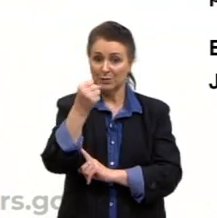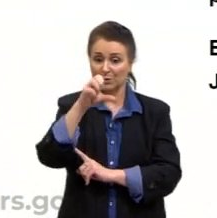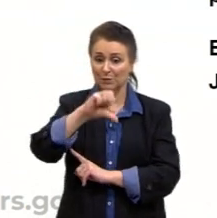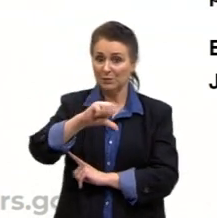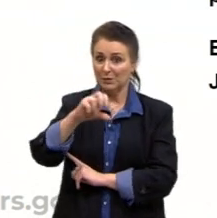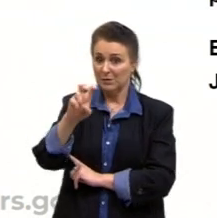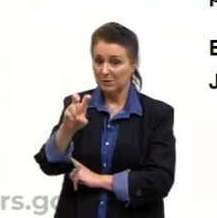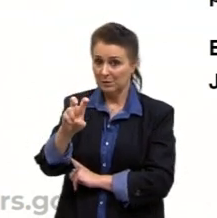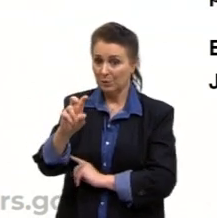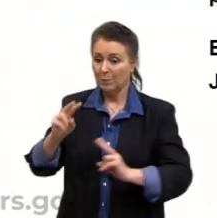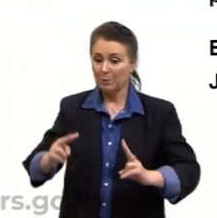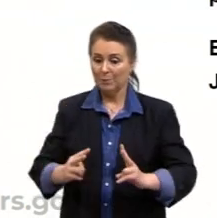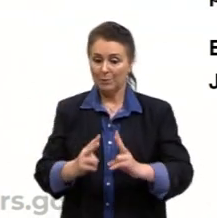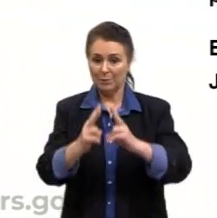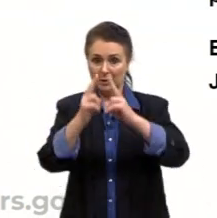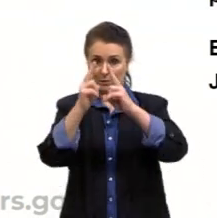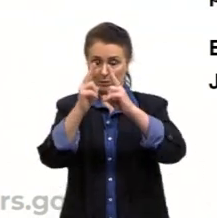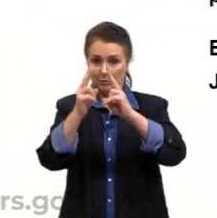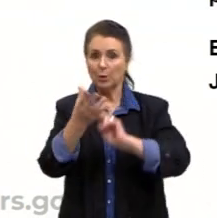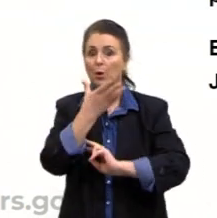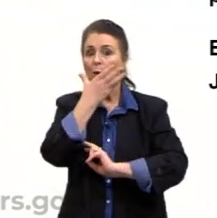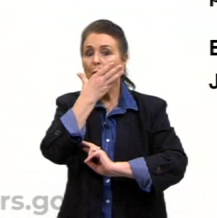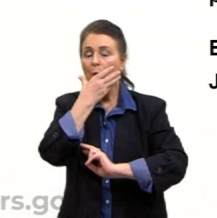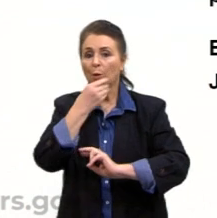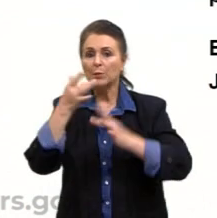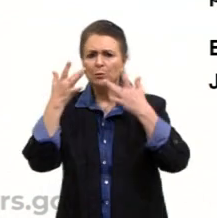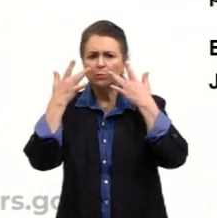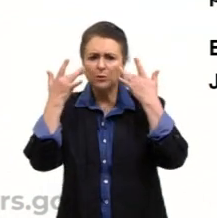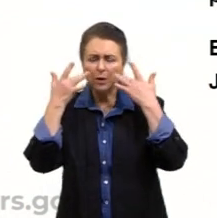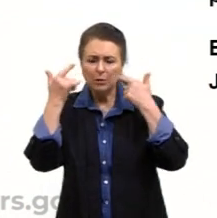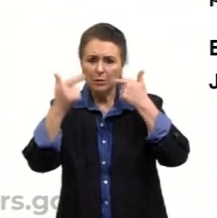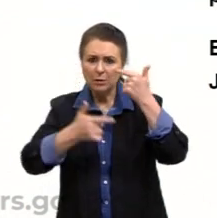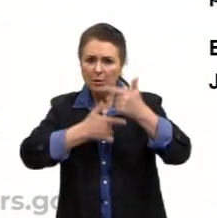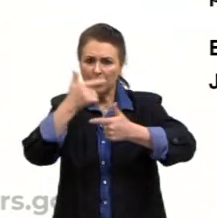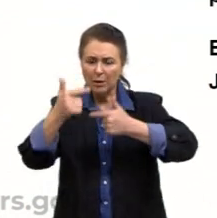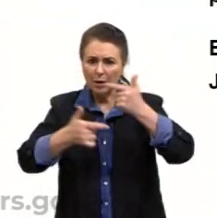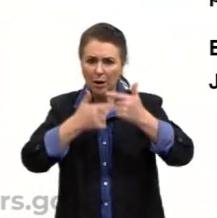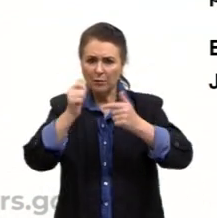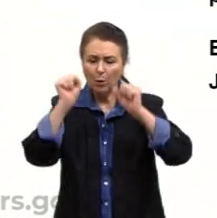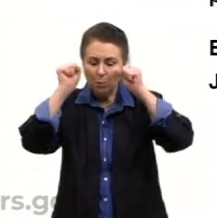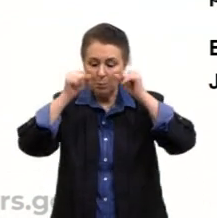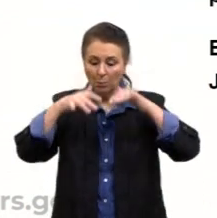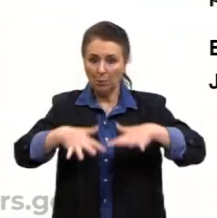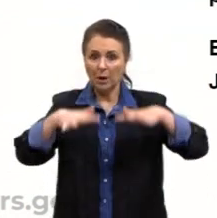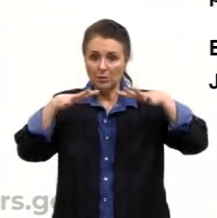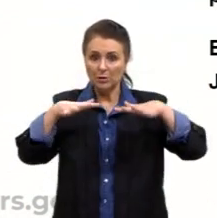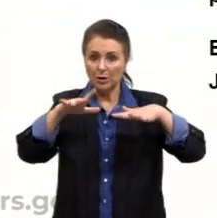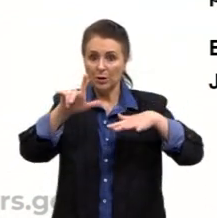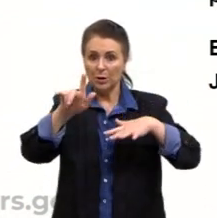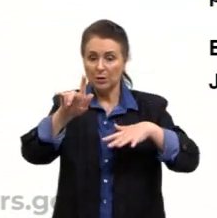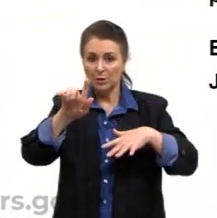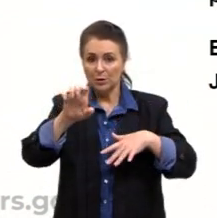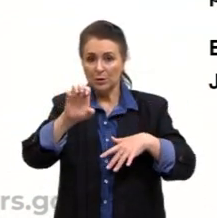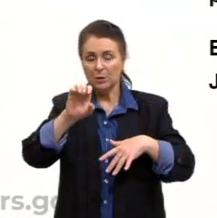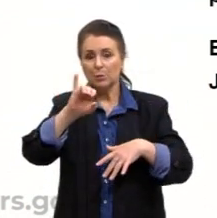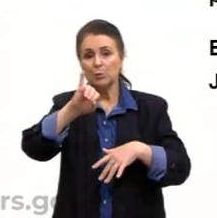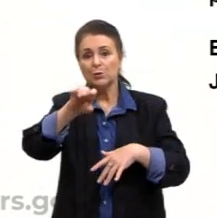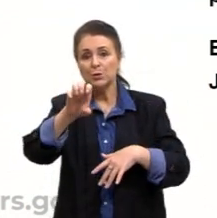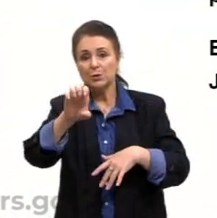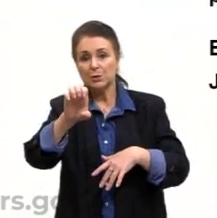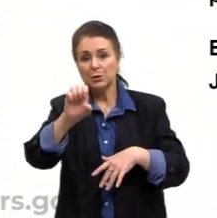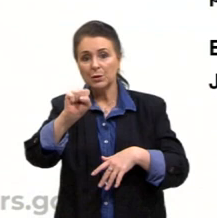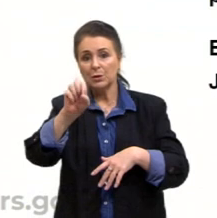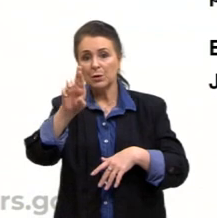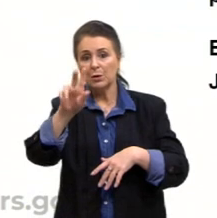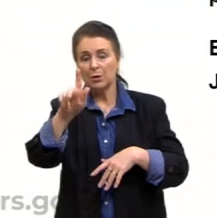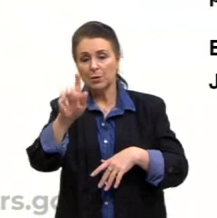28 de dezembro de 1895, em Paris, um homem de teatro que trabalhava com mágicas, Georges Méliès, foi falar com